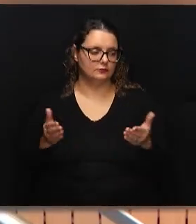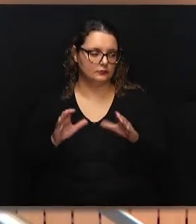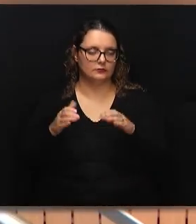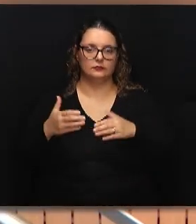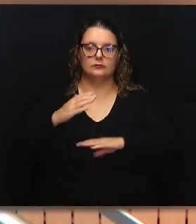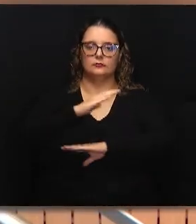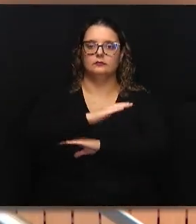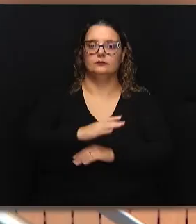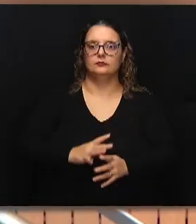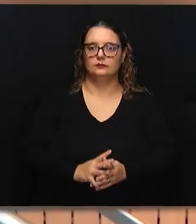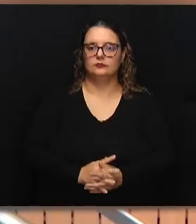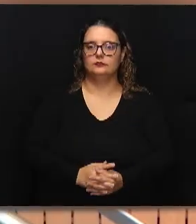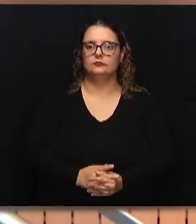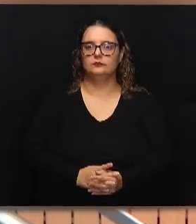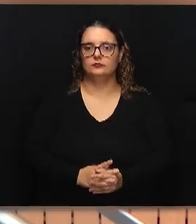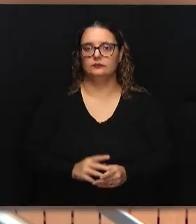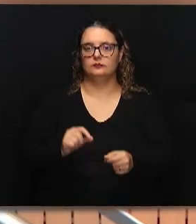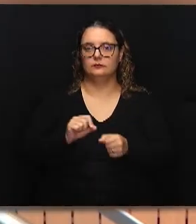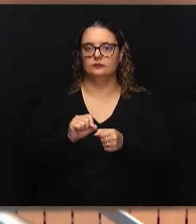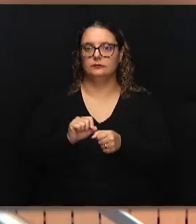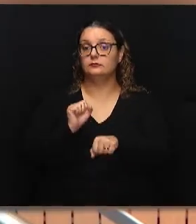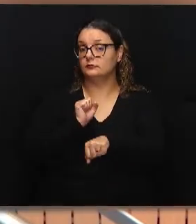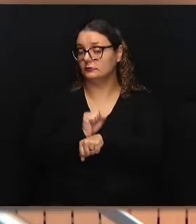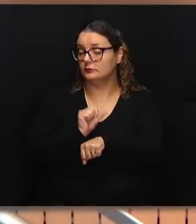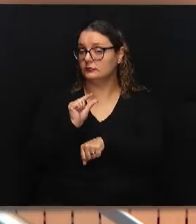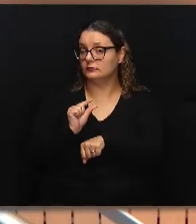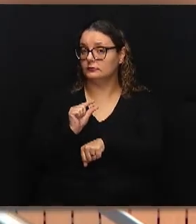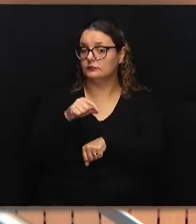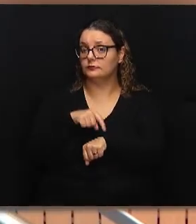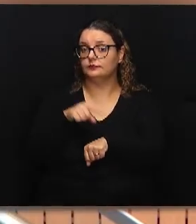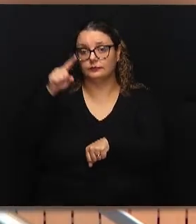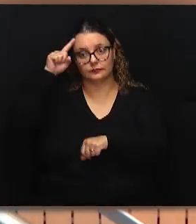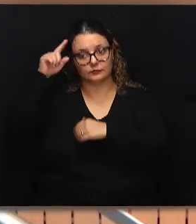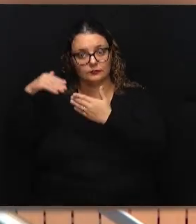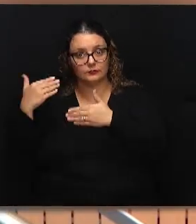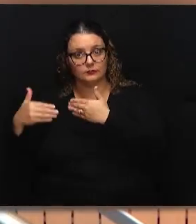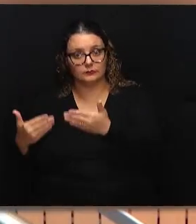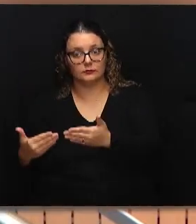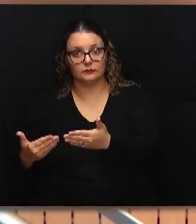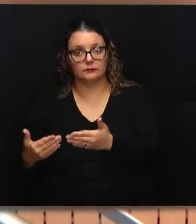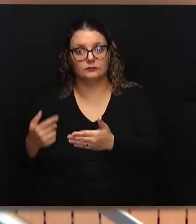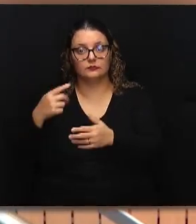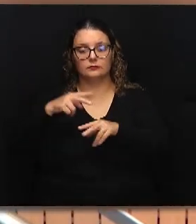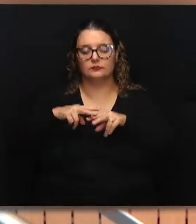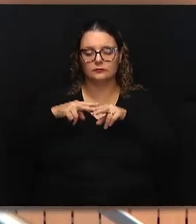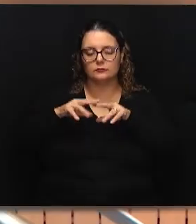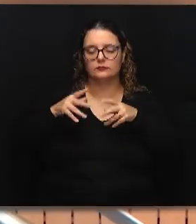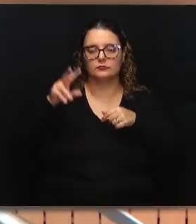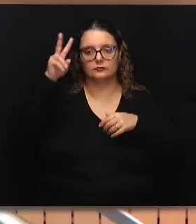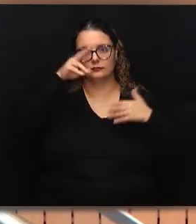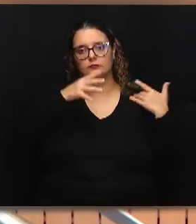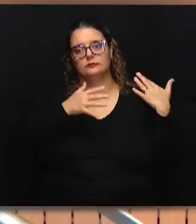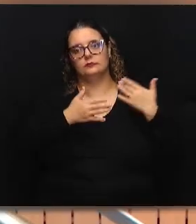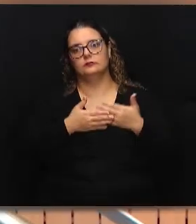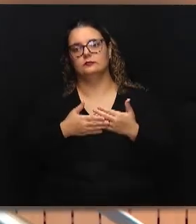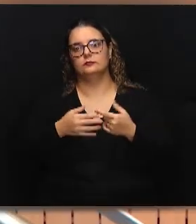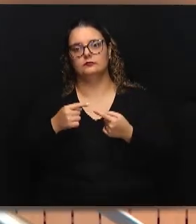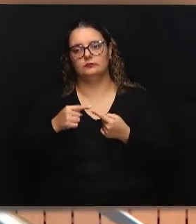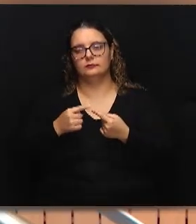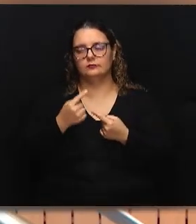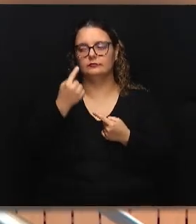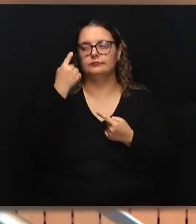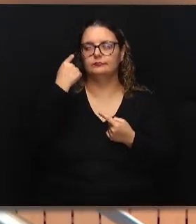Câmara, fez a gente parar um momento na nossa rotina, rever toda a história, olhar para trás e